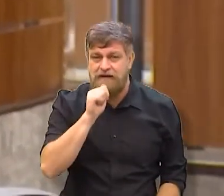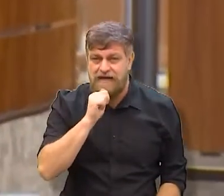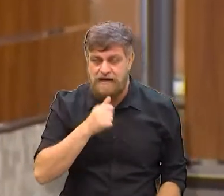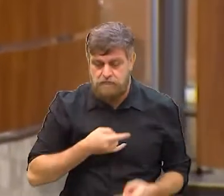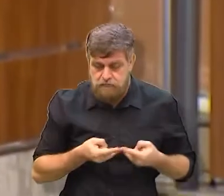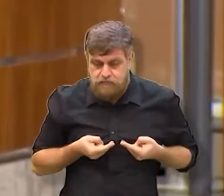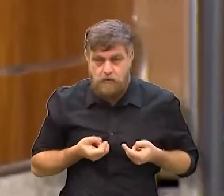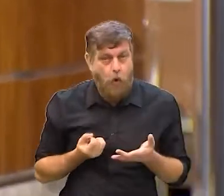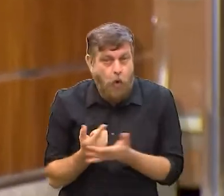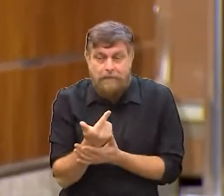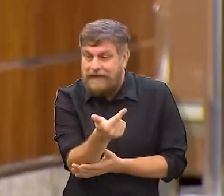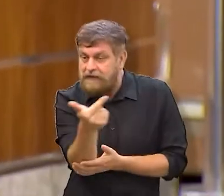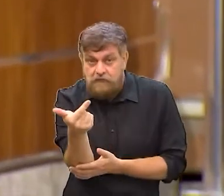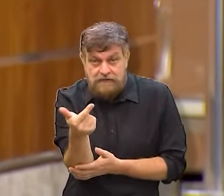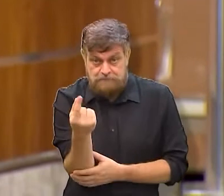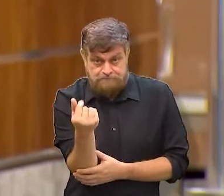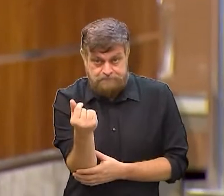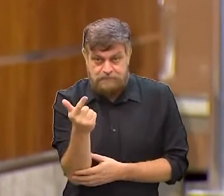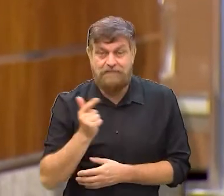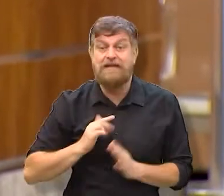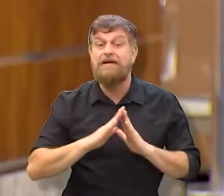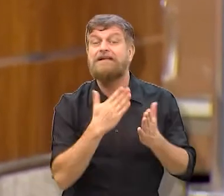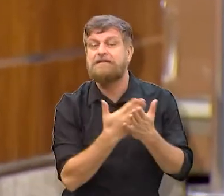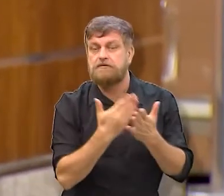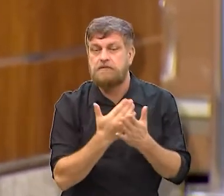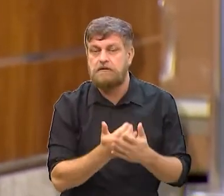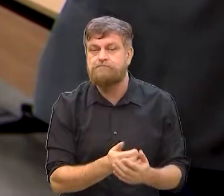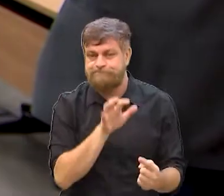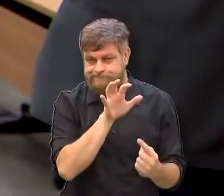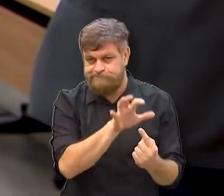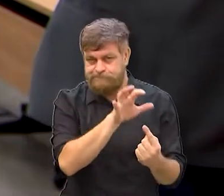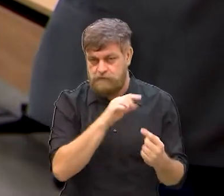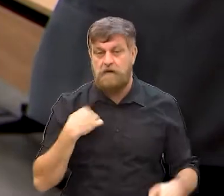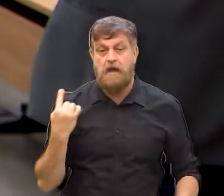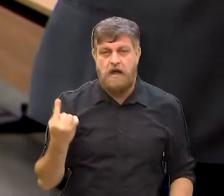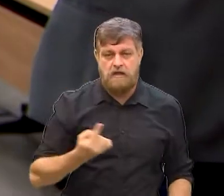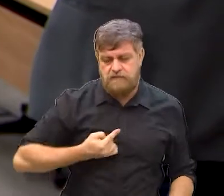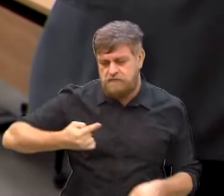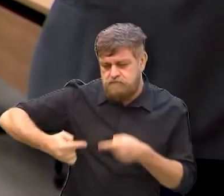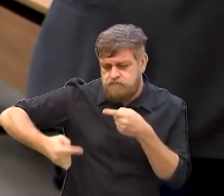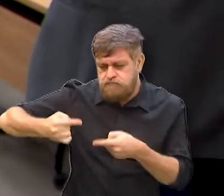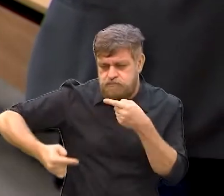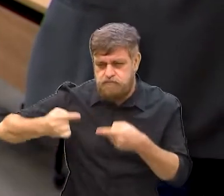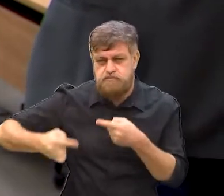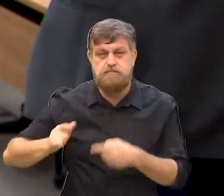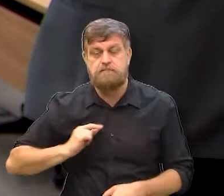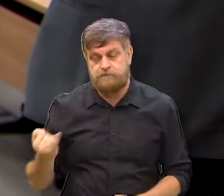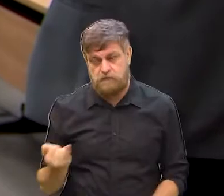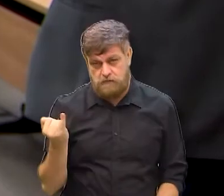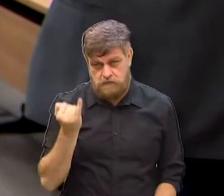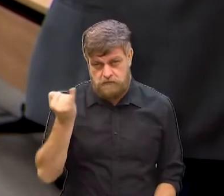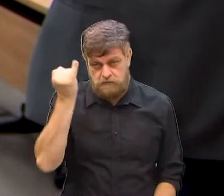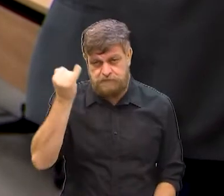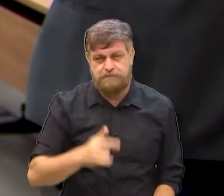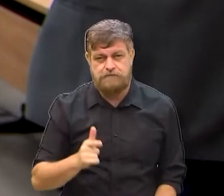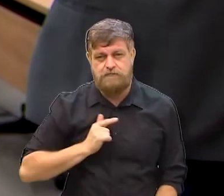pobreza menstrual e, consequentemente, os impactos na vida escolar. Também a gente fez um debate, que foi um debate muito